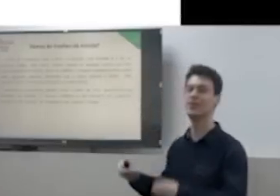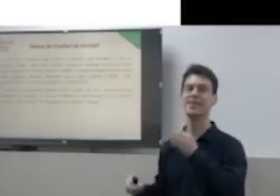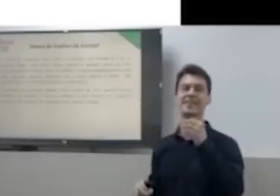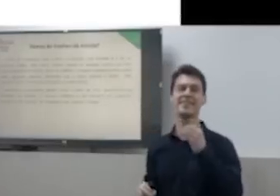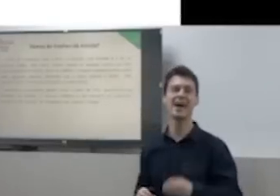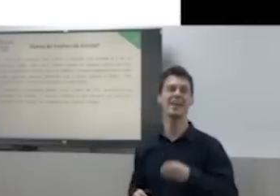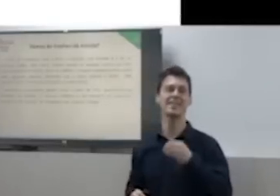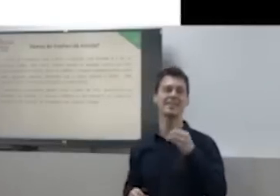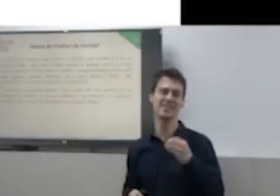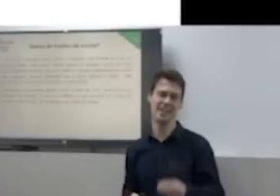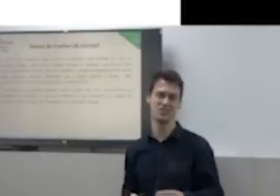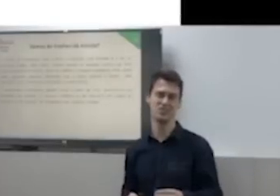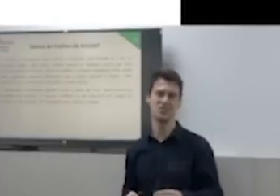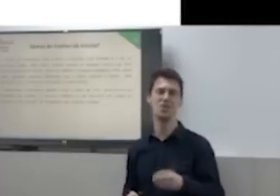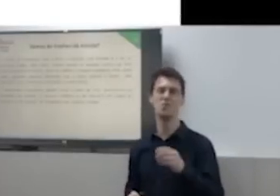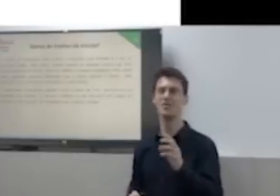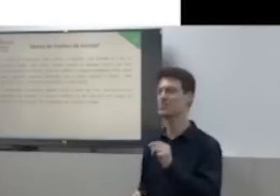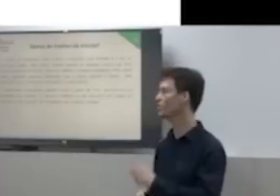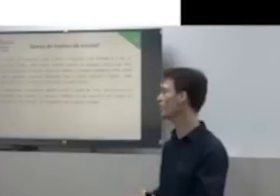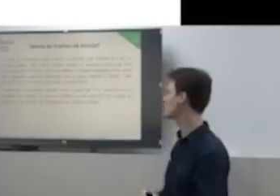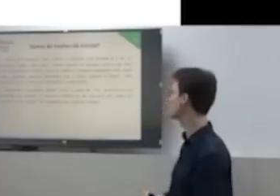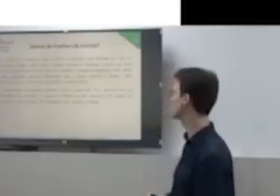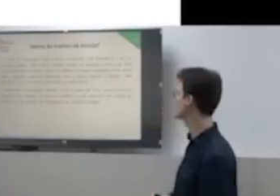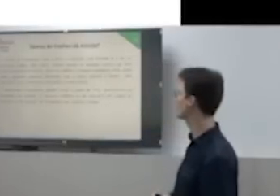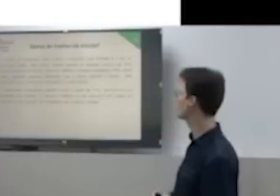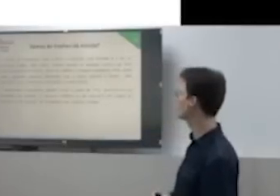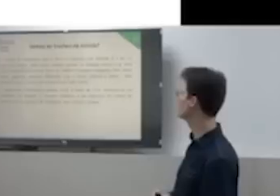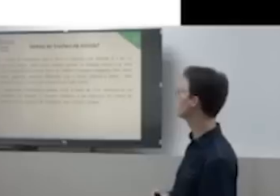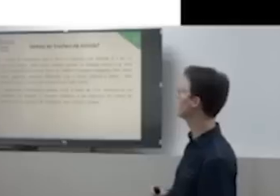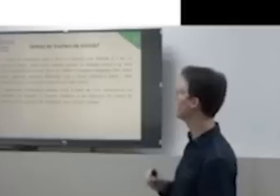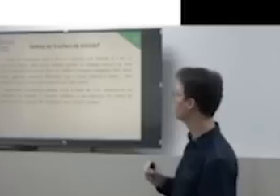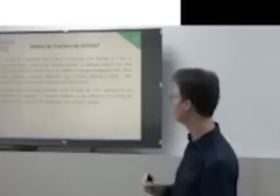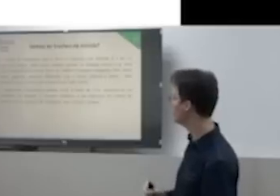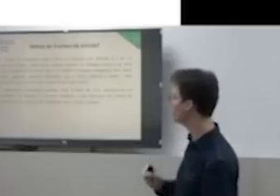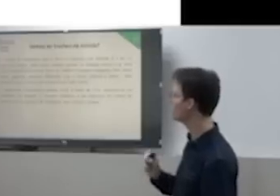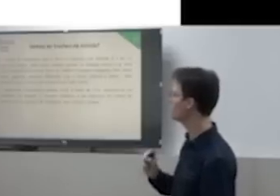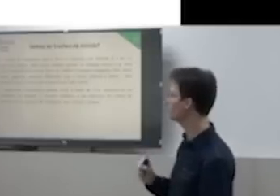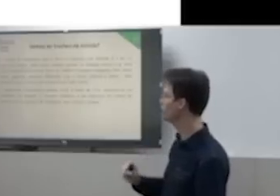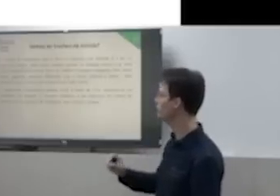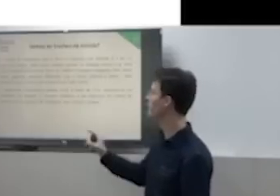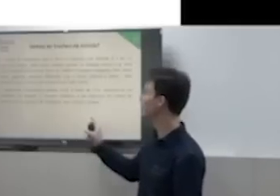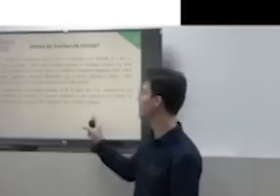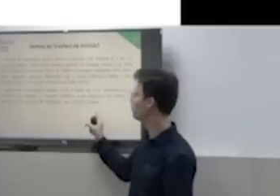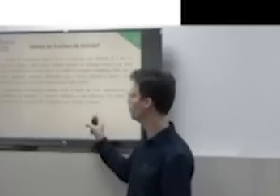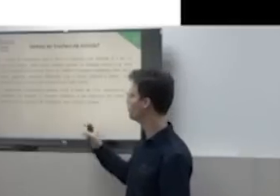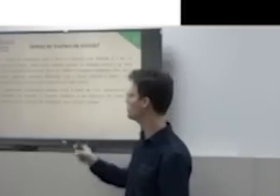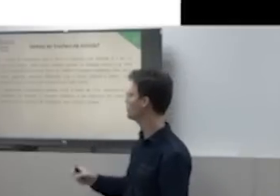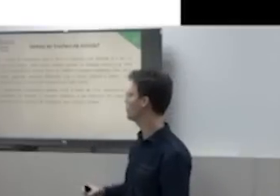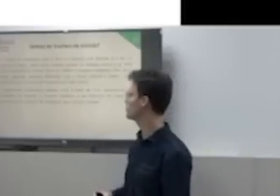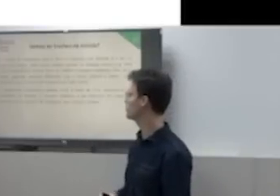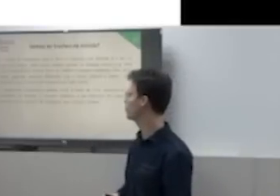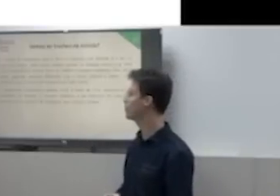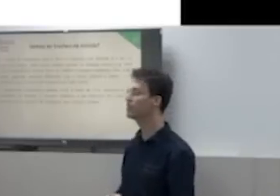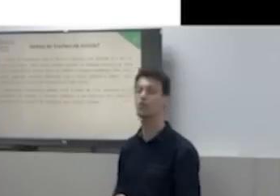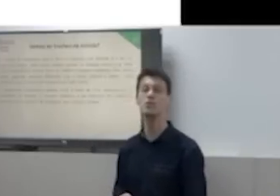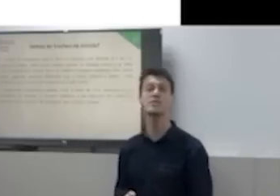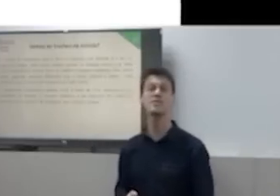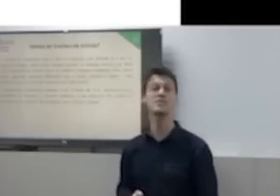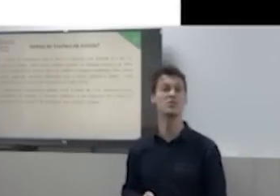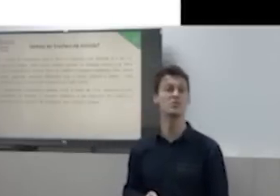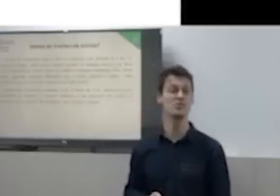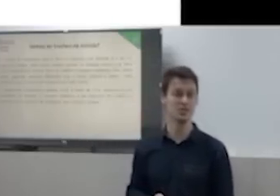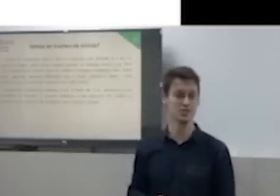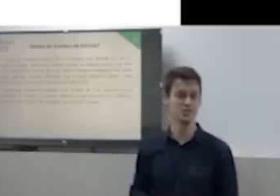tornando-se um fenômeno na internet. O assunto começou a ser discutido em vídeos do YouTube e em grupos de